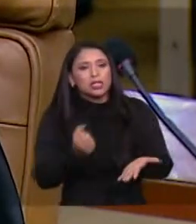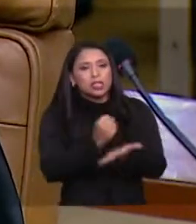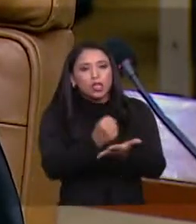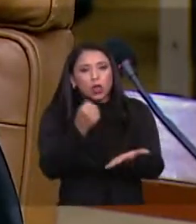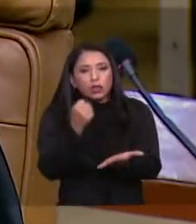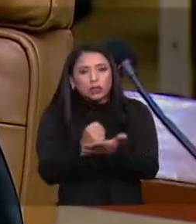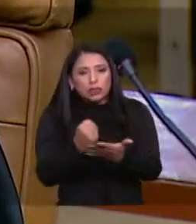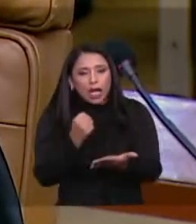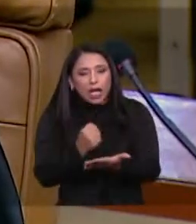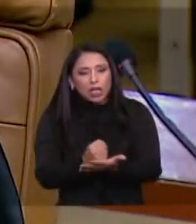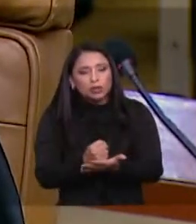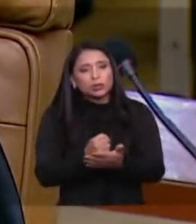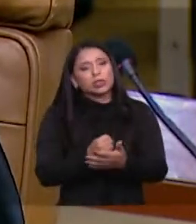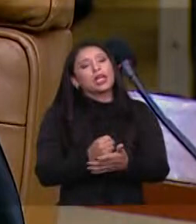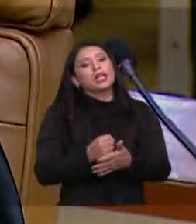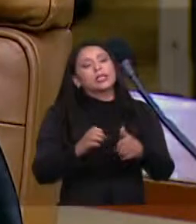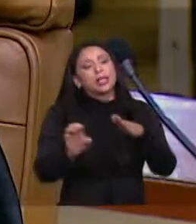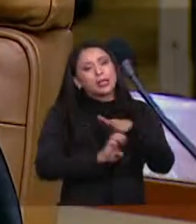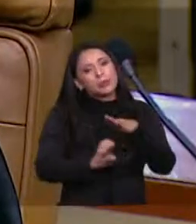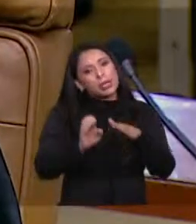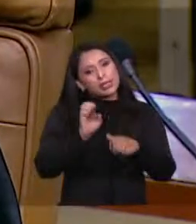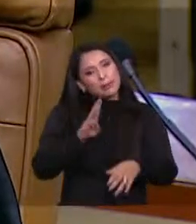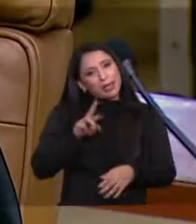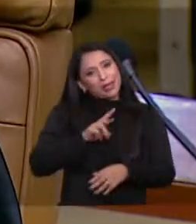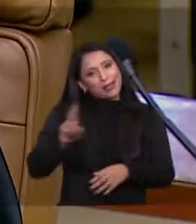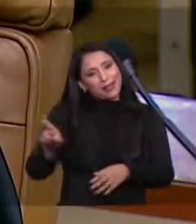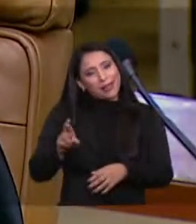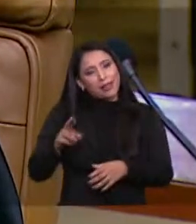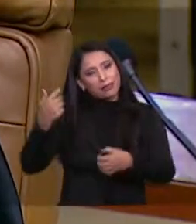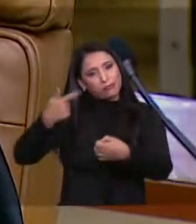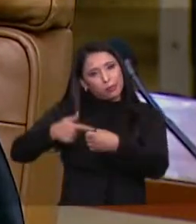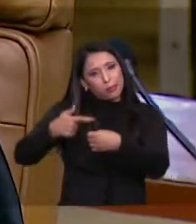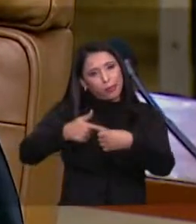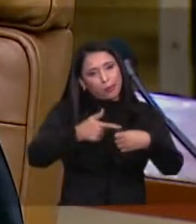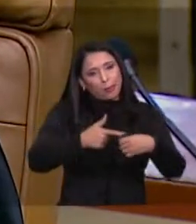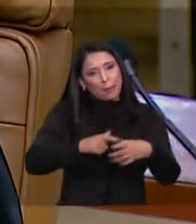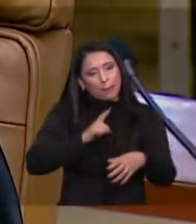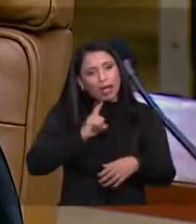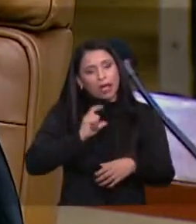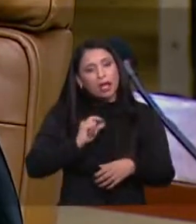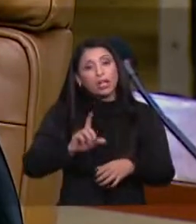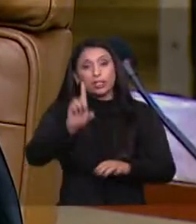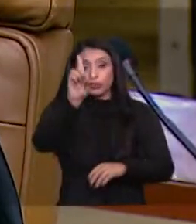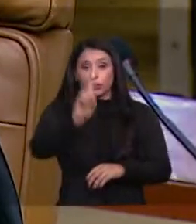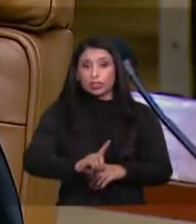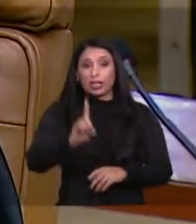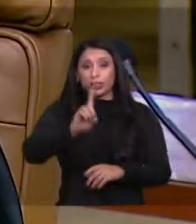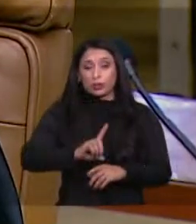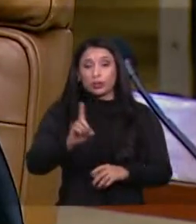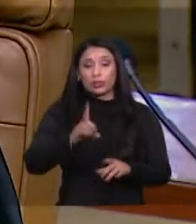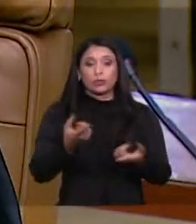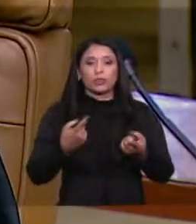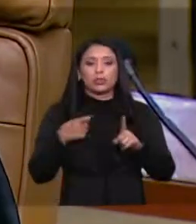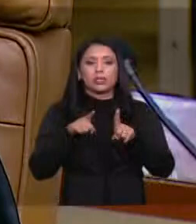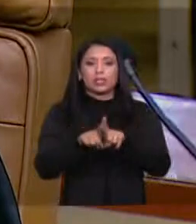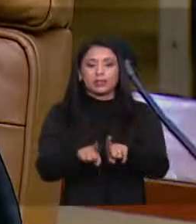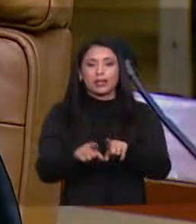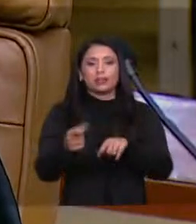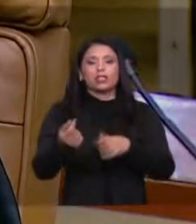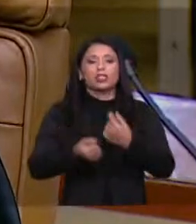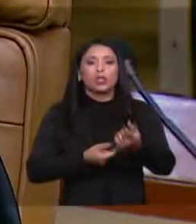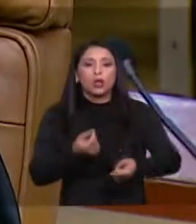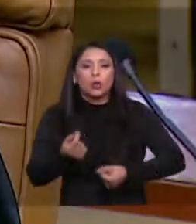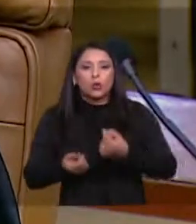contratos celebrados pela BR distribuidora a partir de influência exercida sobre diretores da ludida sociedade economia mista